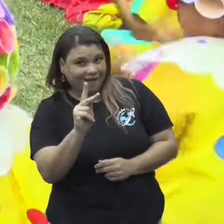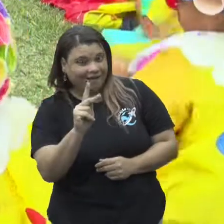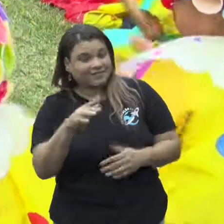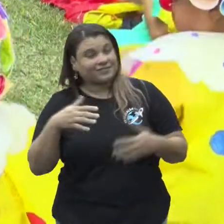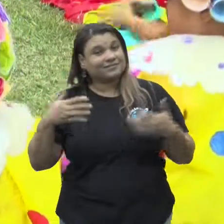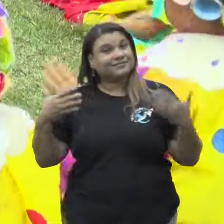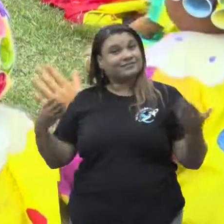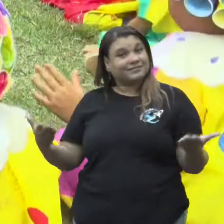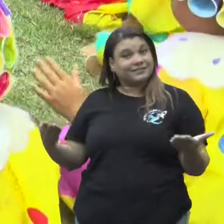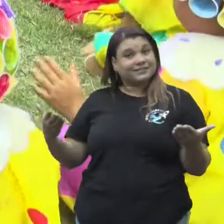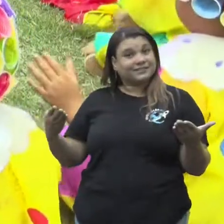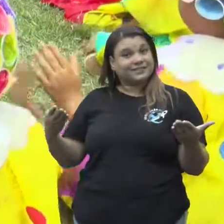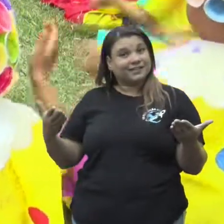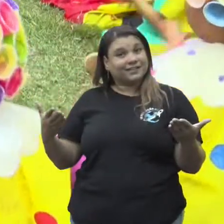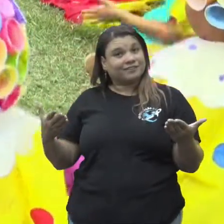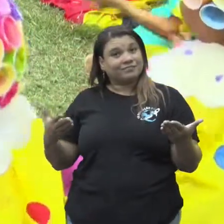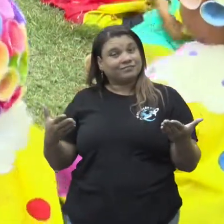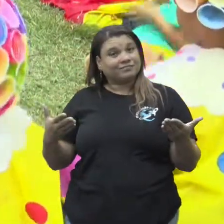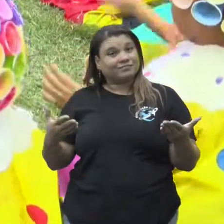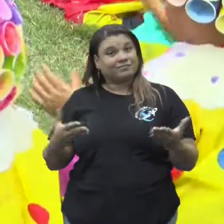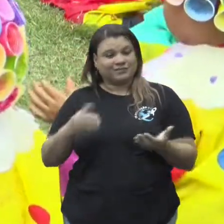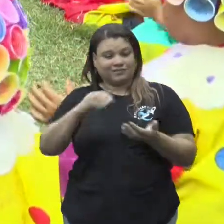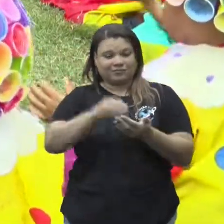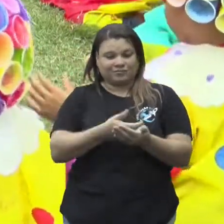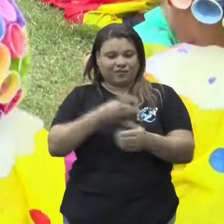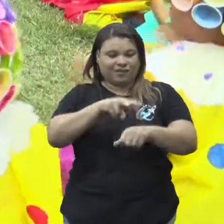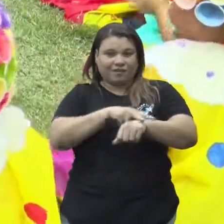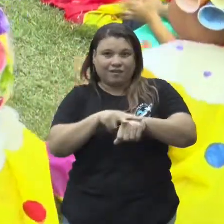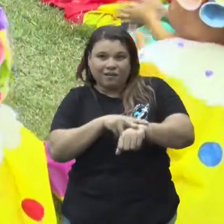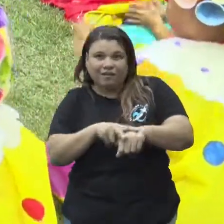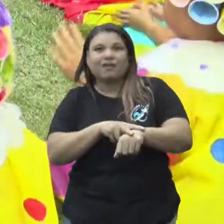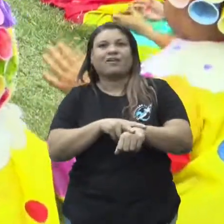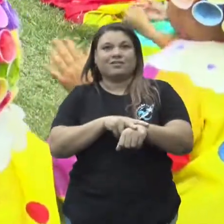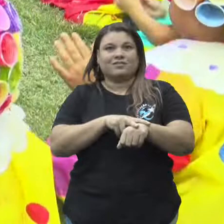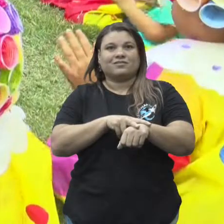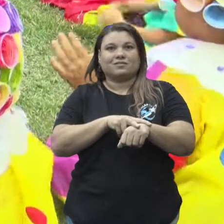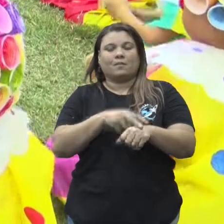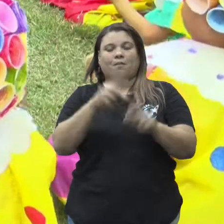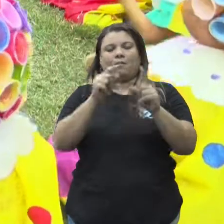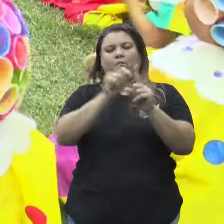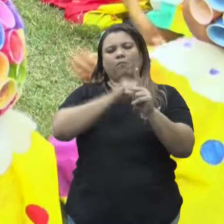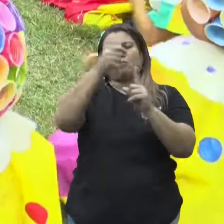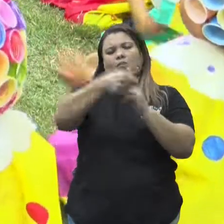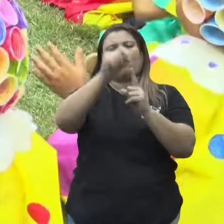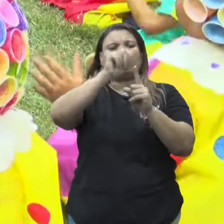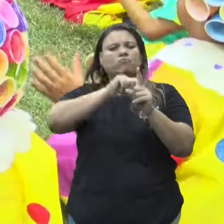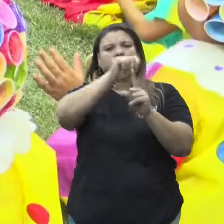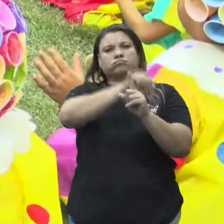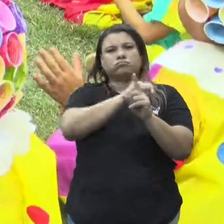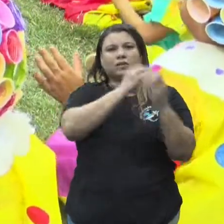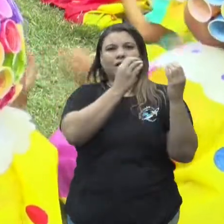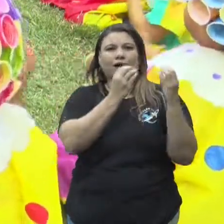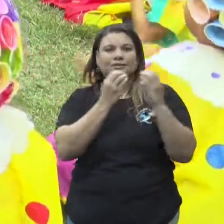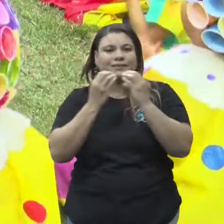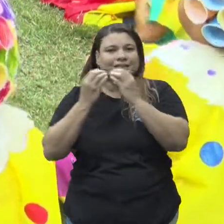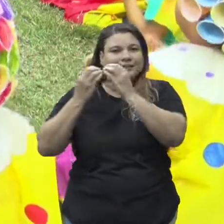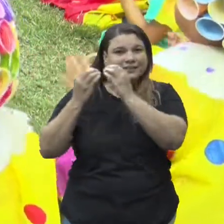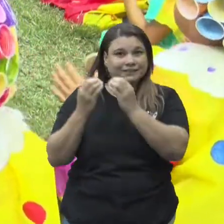fruta. Abacate. Banana. Melancia.